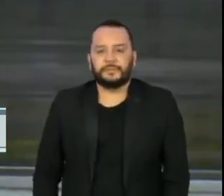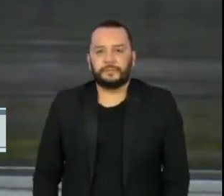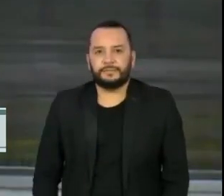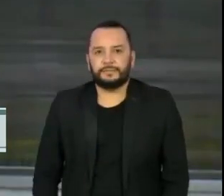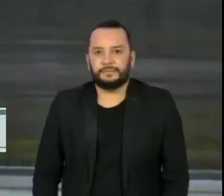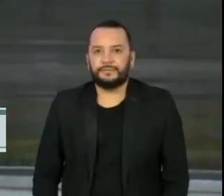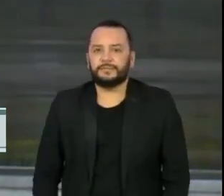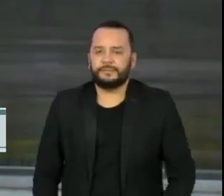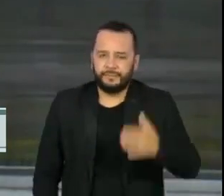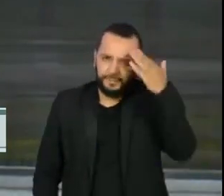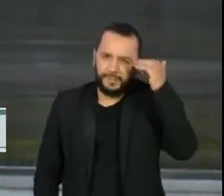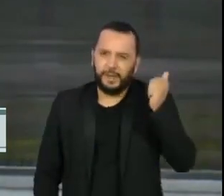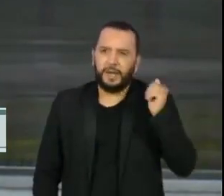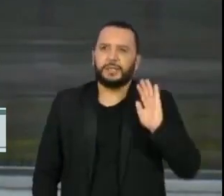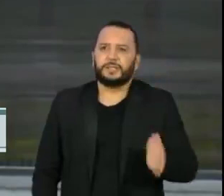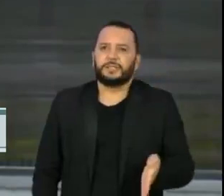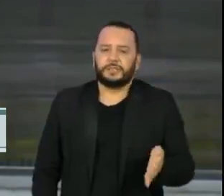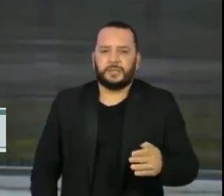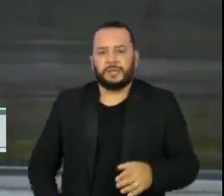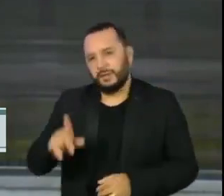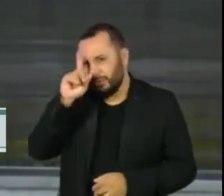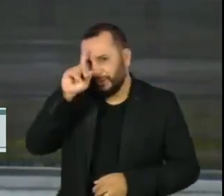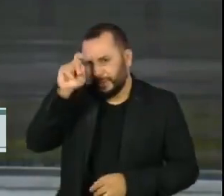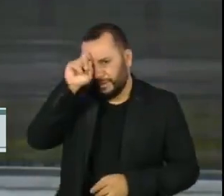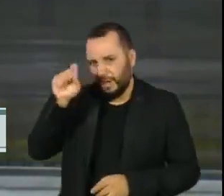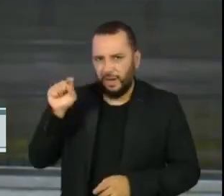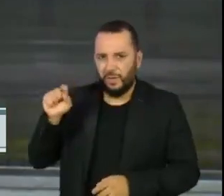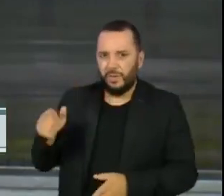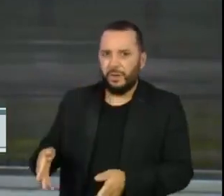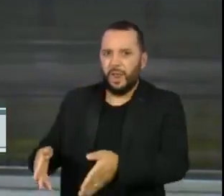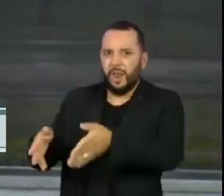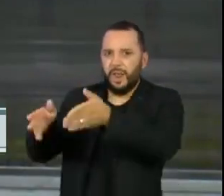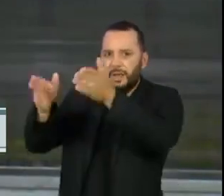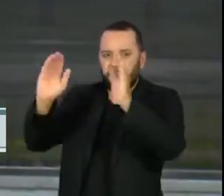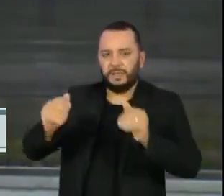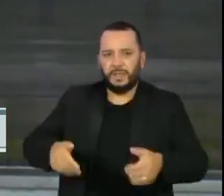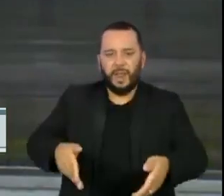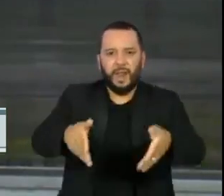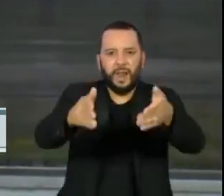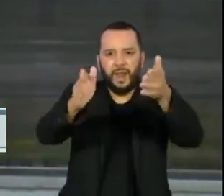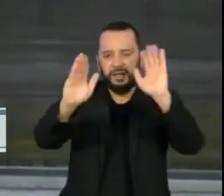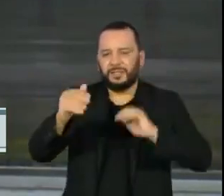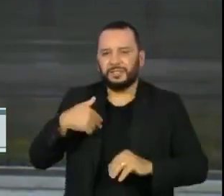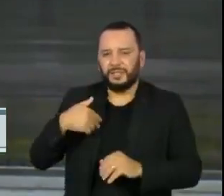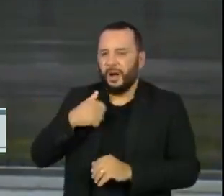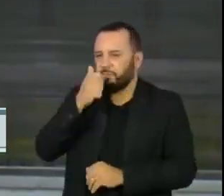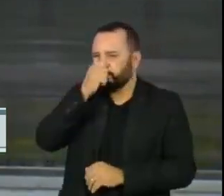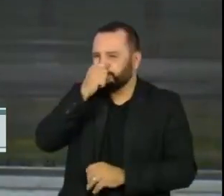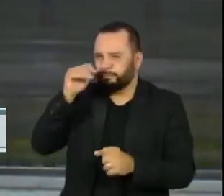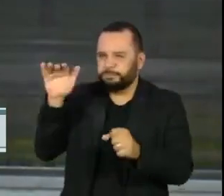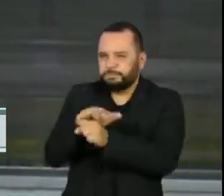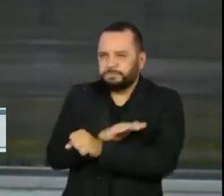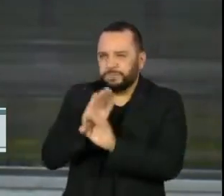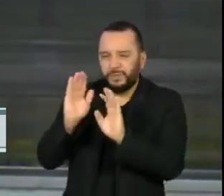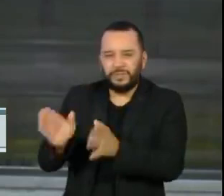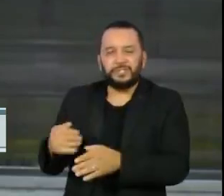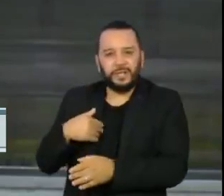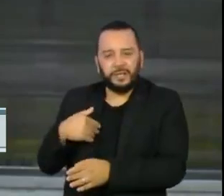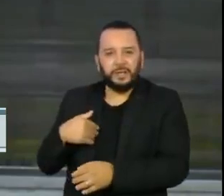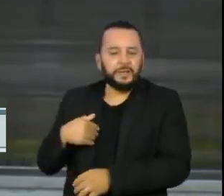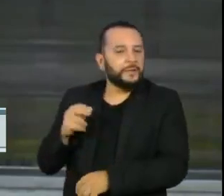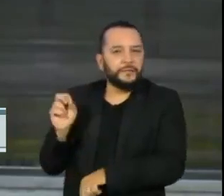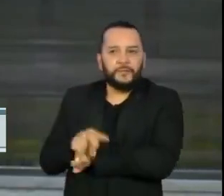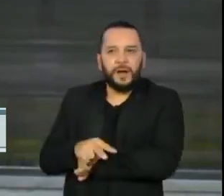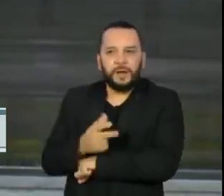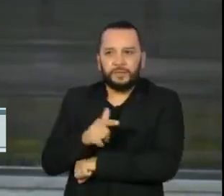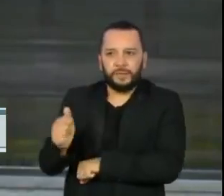É sabido que em vários hospitais já não temos mais vagas disponíveis. É sabido também que a pressão sobre o